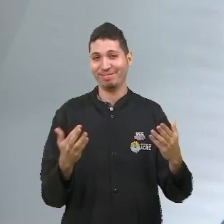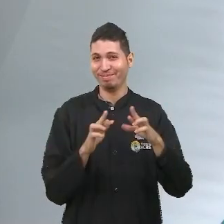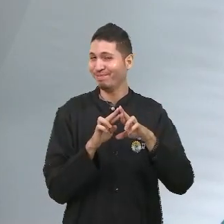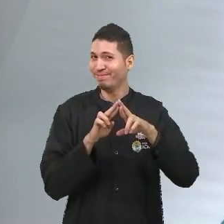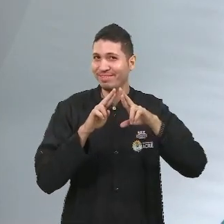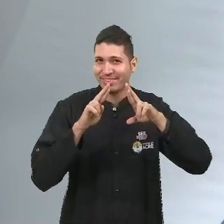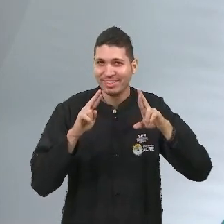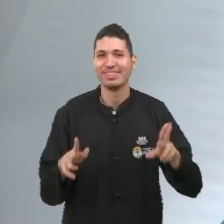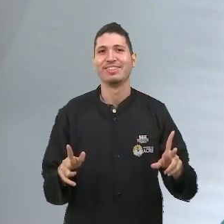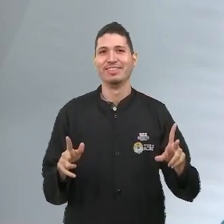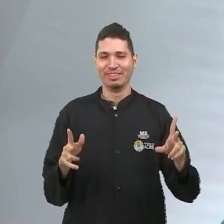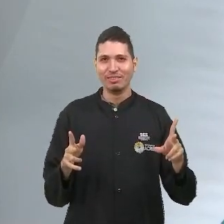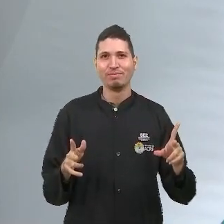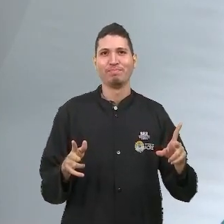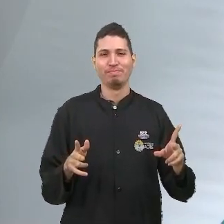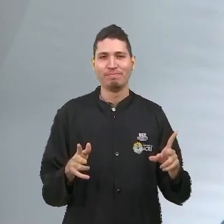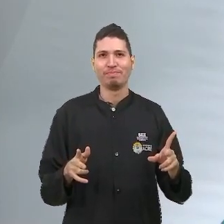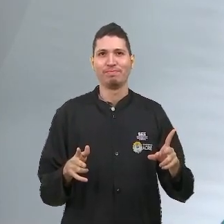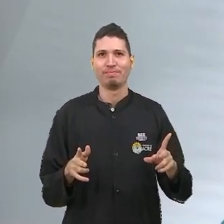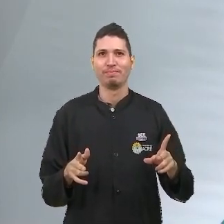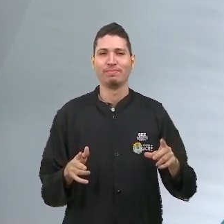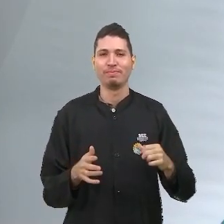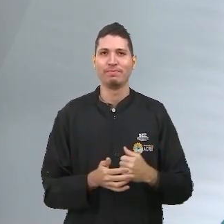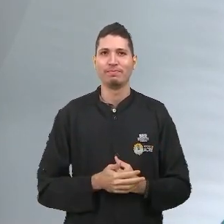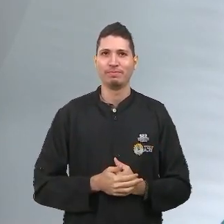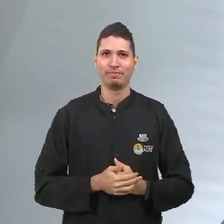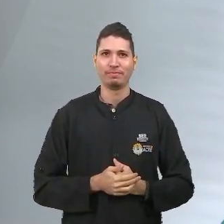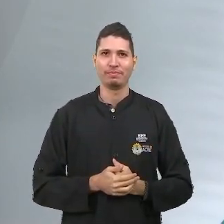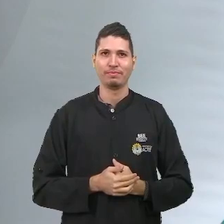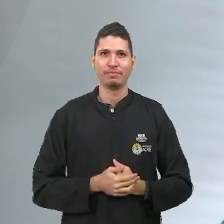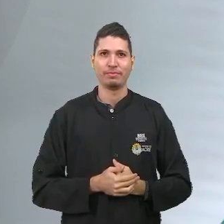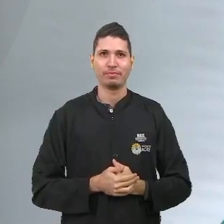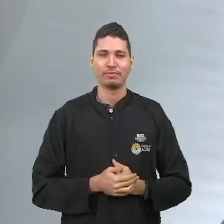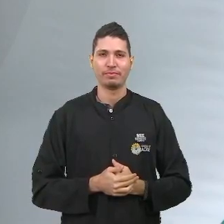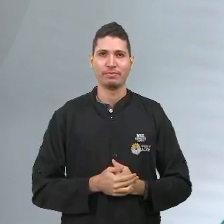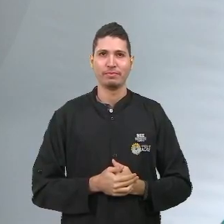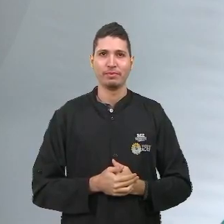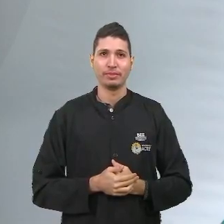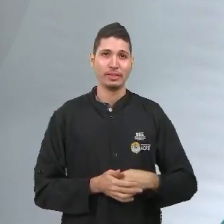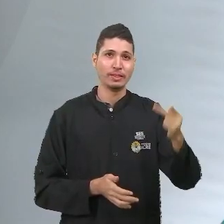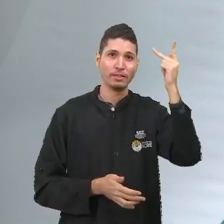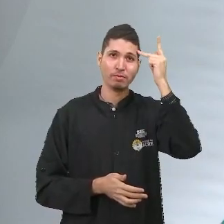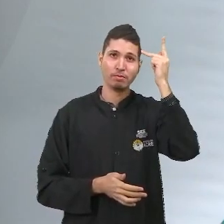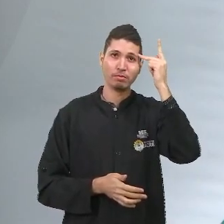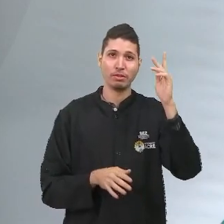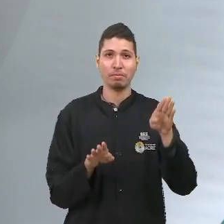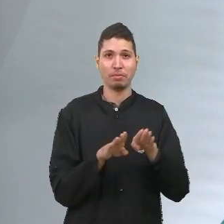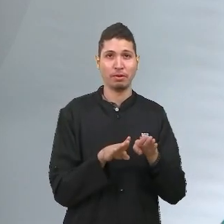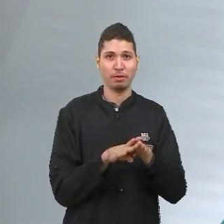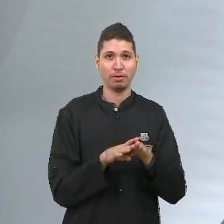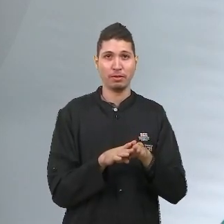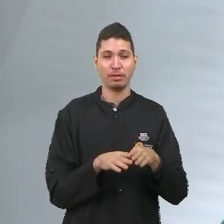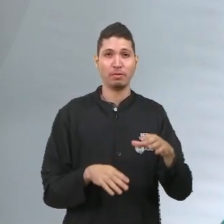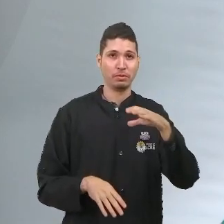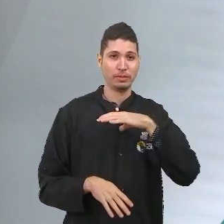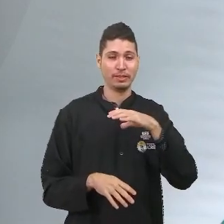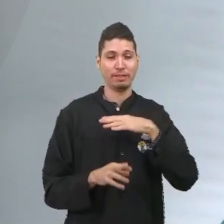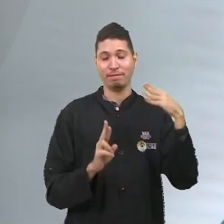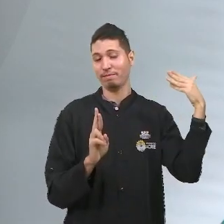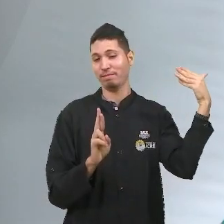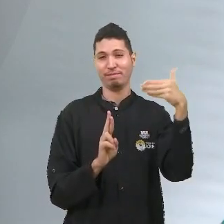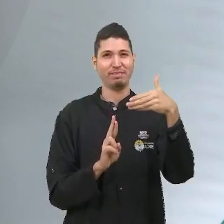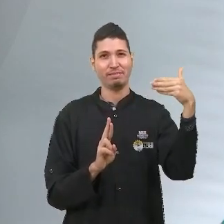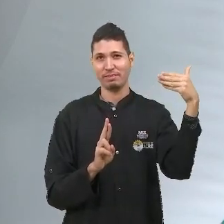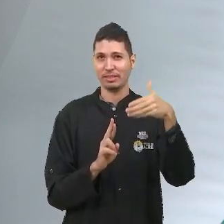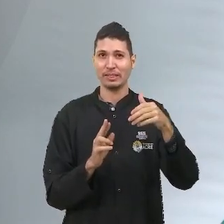cidade ali, São Paulo, capital, tá? Além disso, nós somos São Paulo também é uma cidade global, é uma cidade de referência, assim